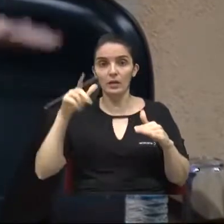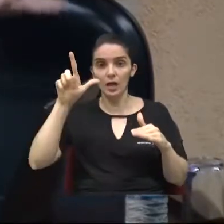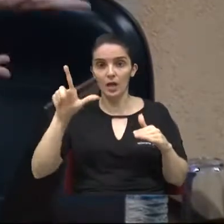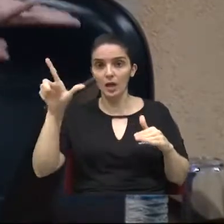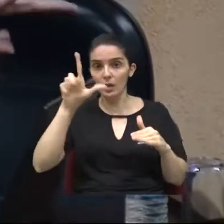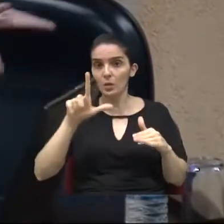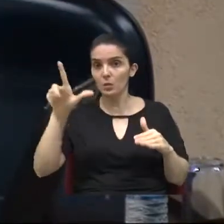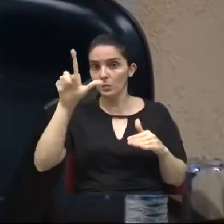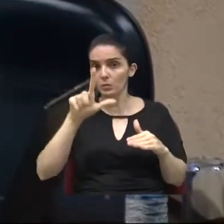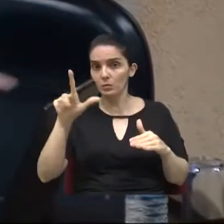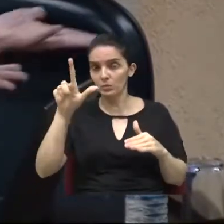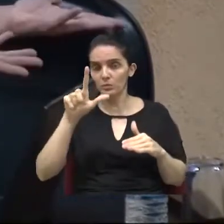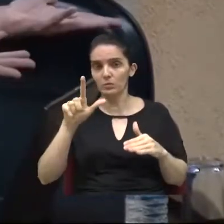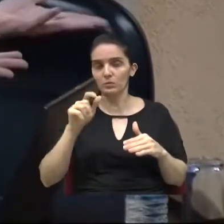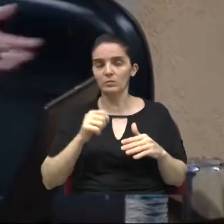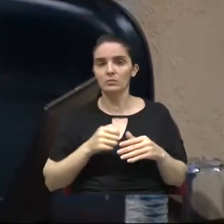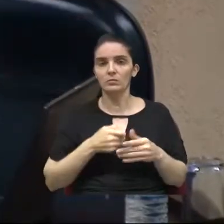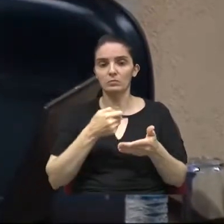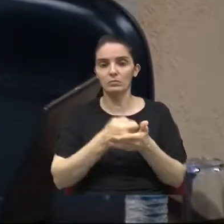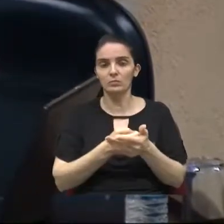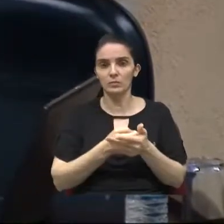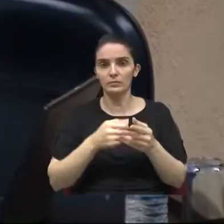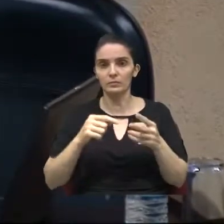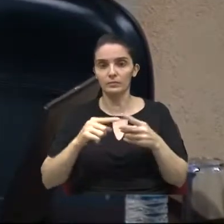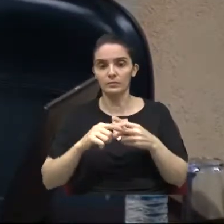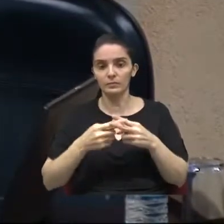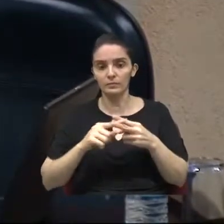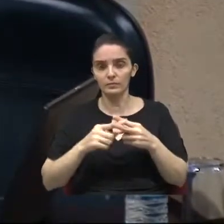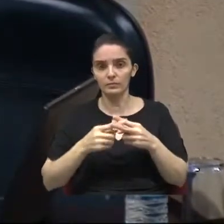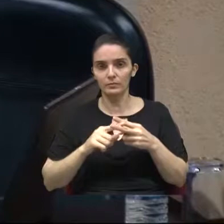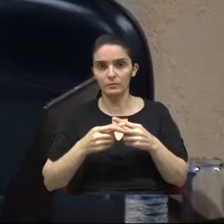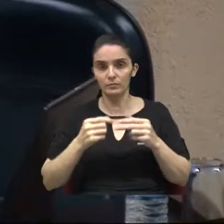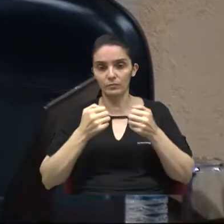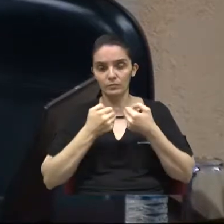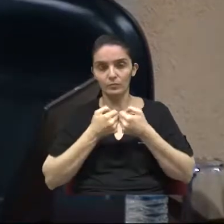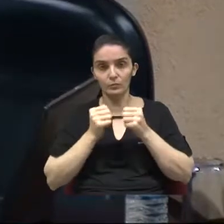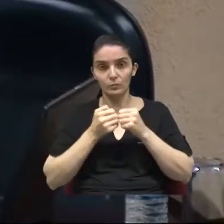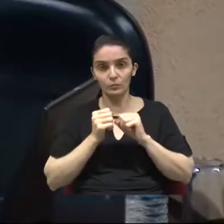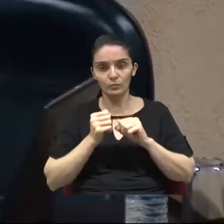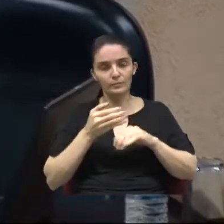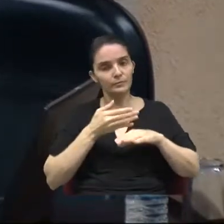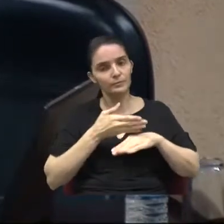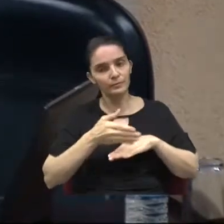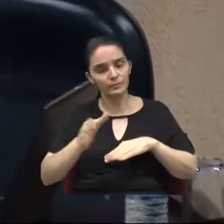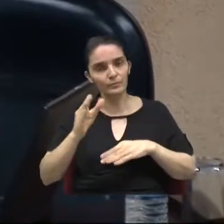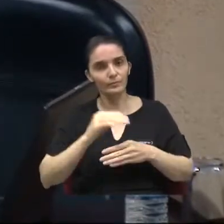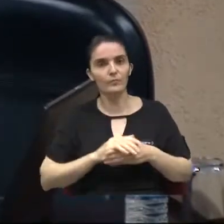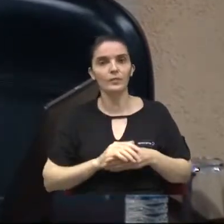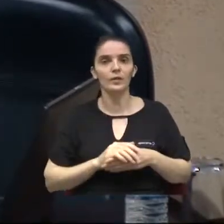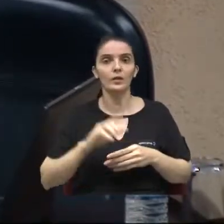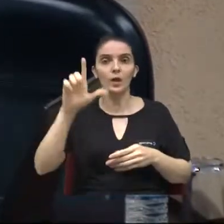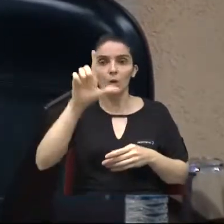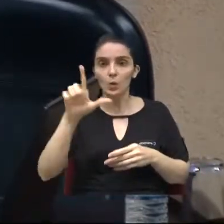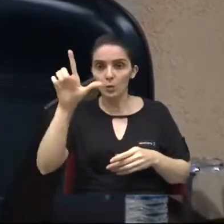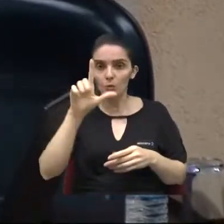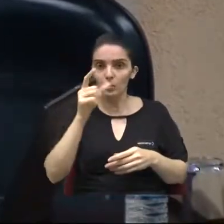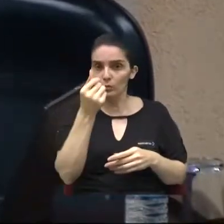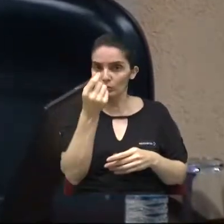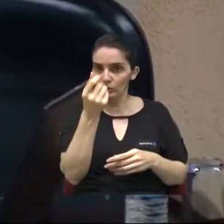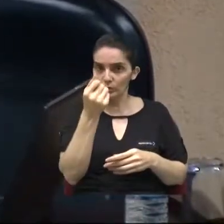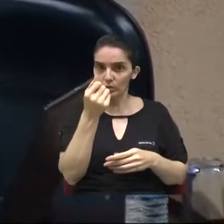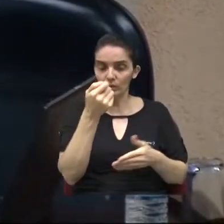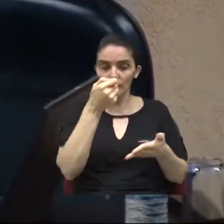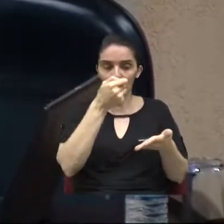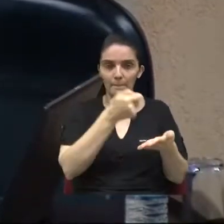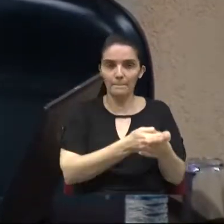pagando a manutenção do serviço na rua, iria ser destinado para o pagamento, aí não como